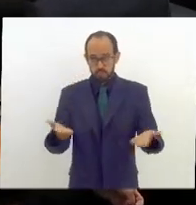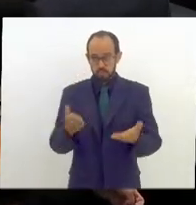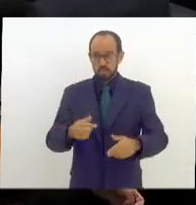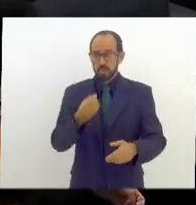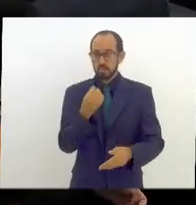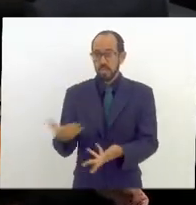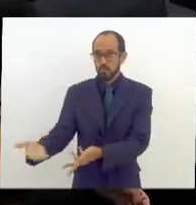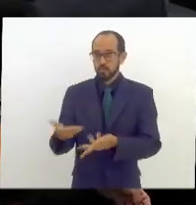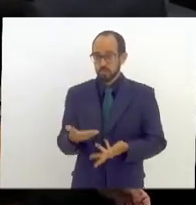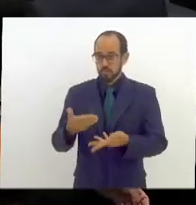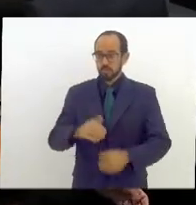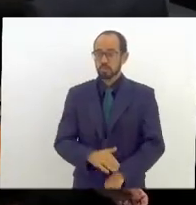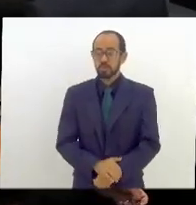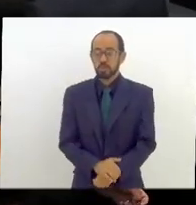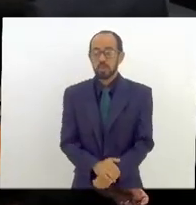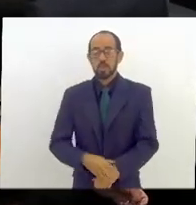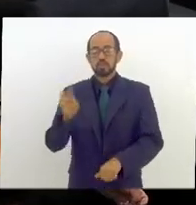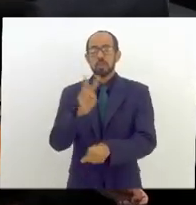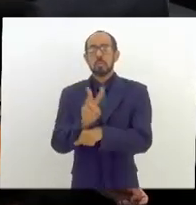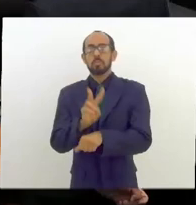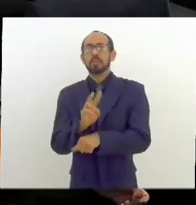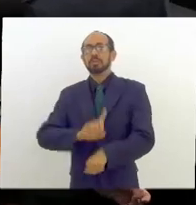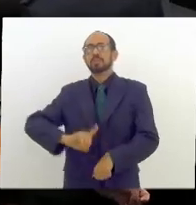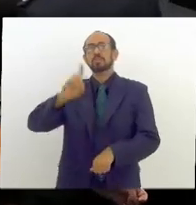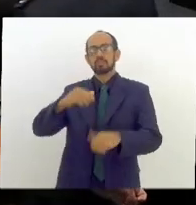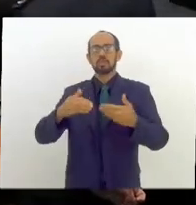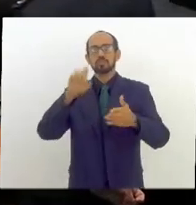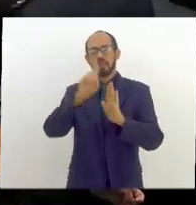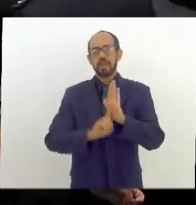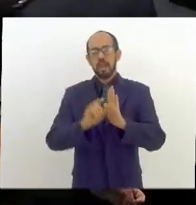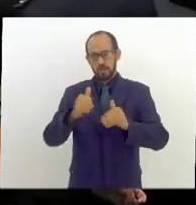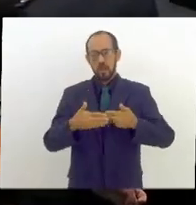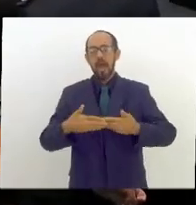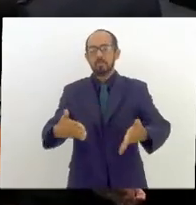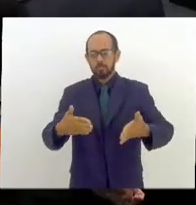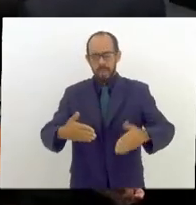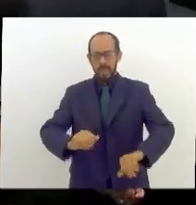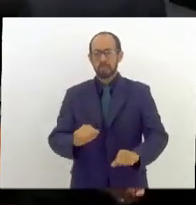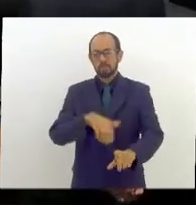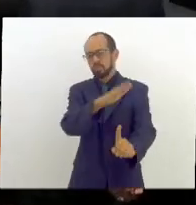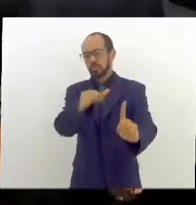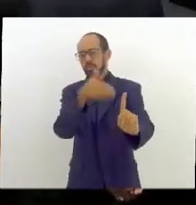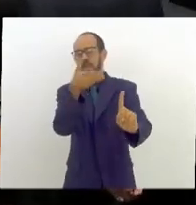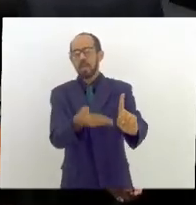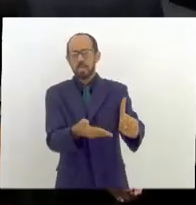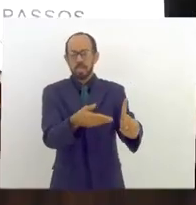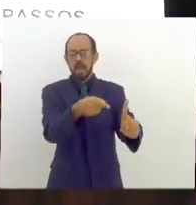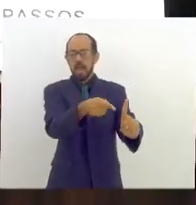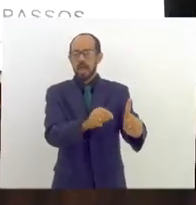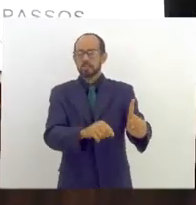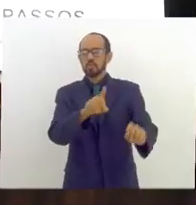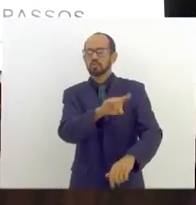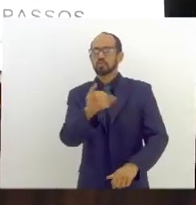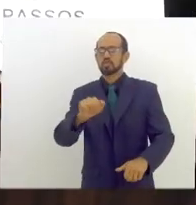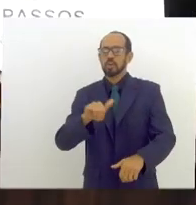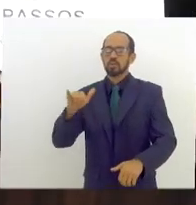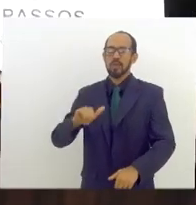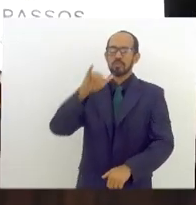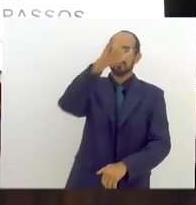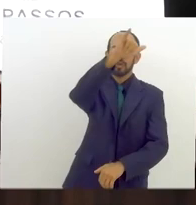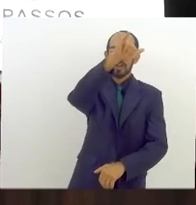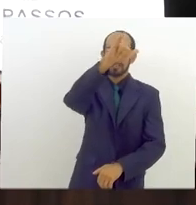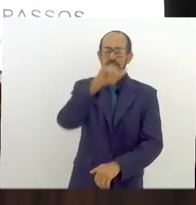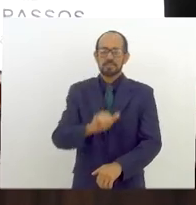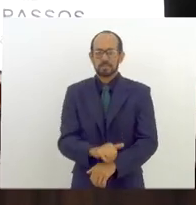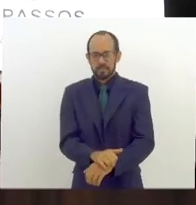Sejam todos bem-vindos. Sob a proteção de Deus, declaro aberta essa sessão solene em homenagem ao Dia do Aviador e da Força Aérea